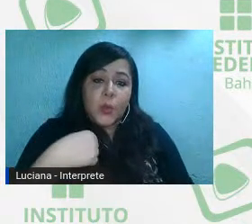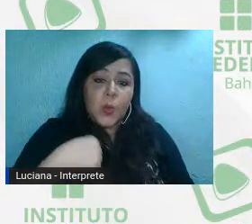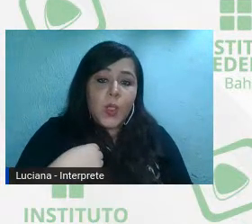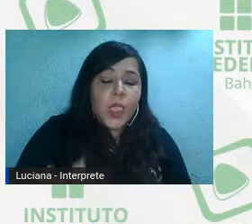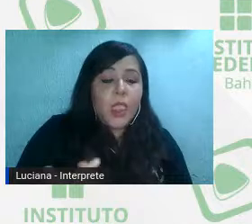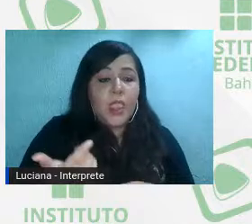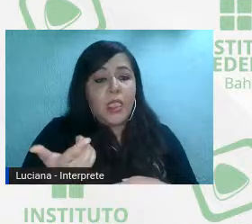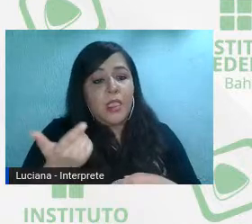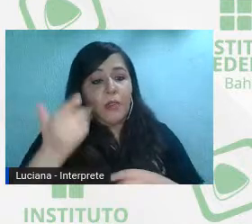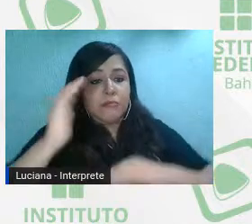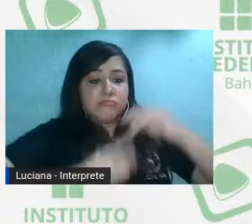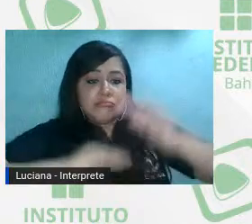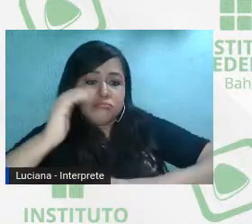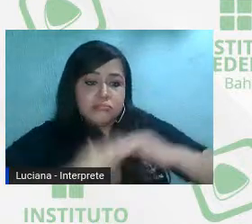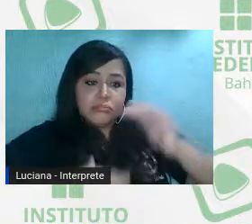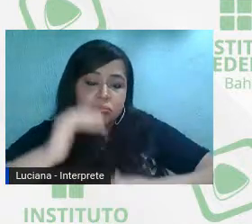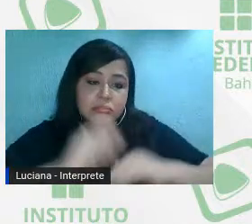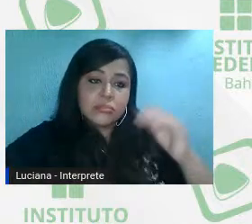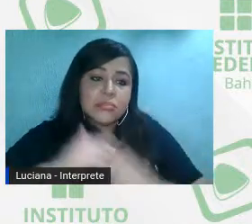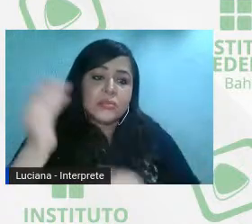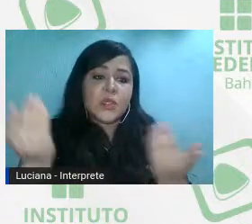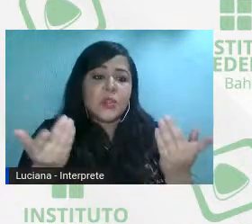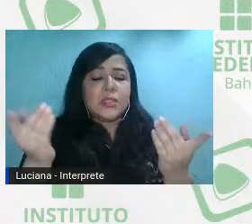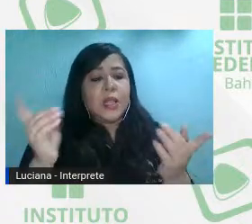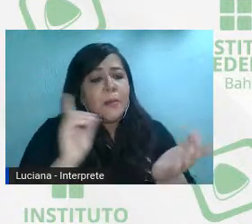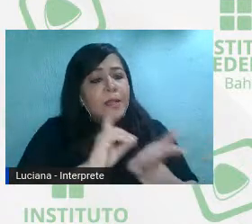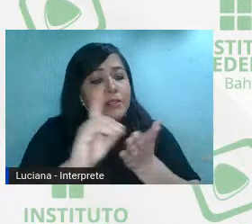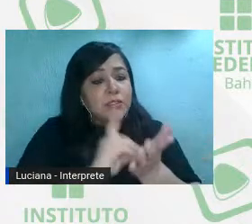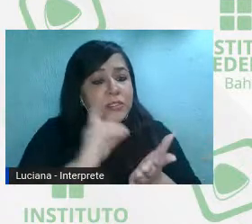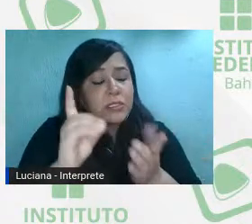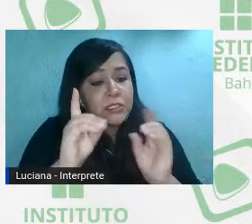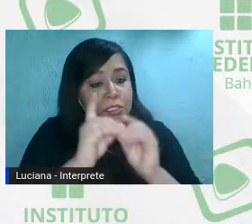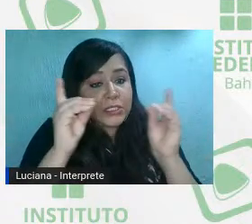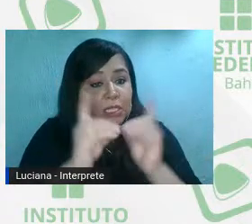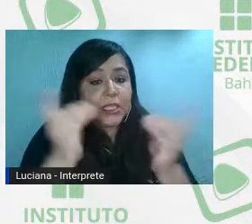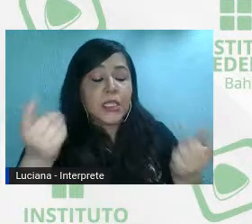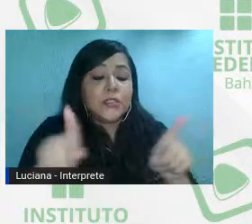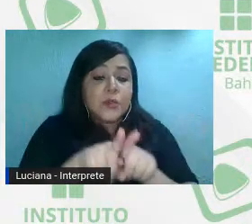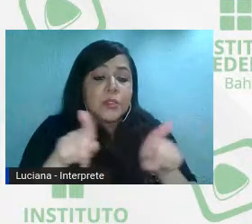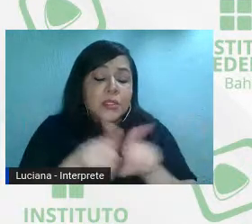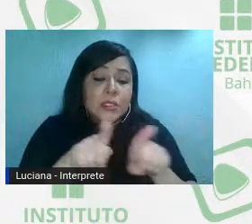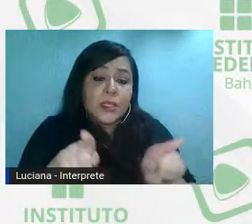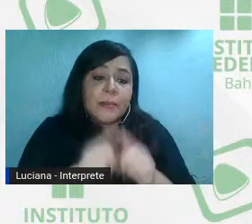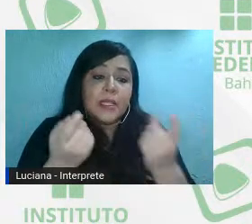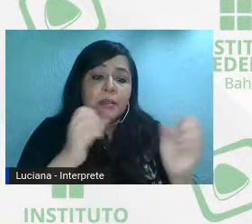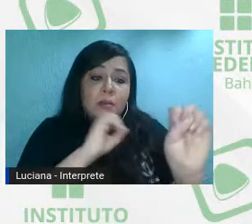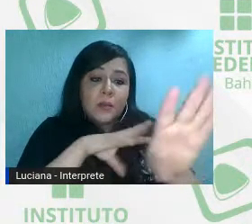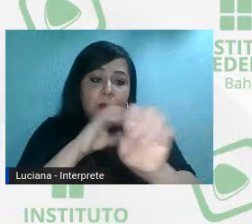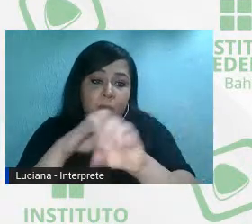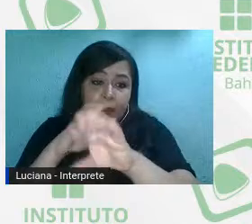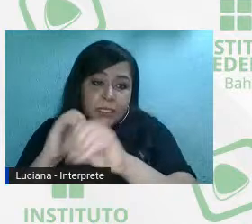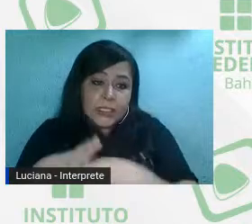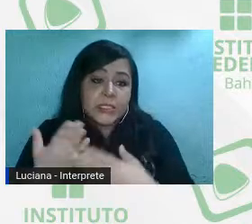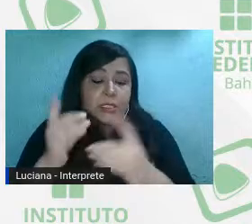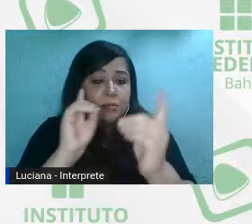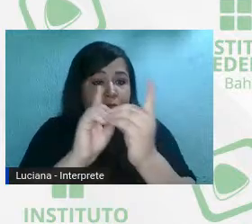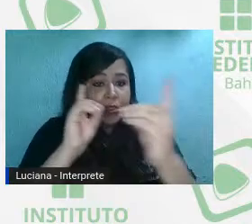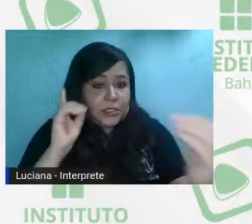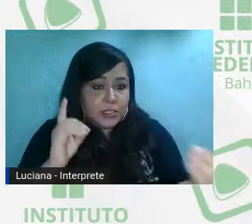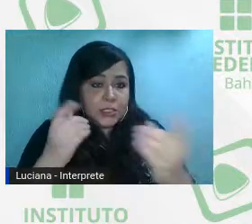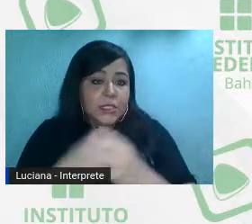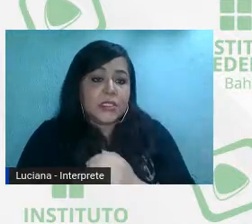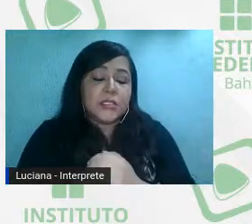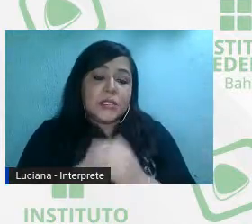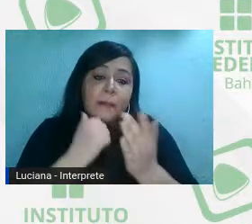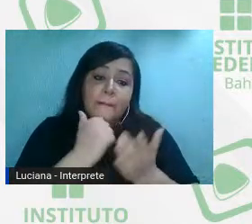as ferramentas virtuais que temos acesso por conta do ensino remoto, visando lecionar para